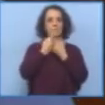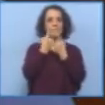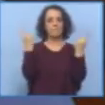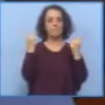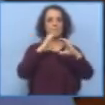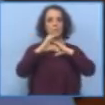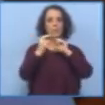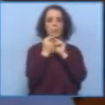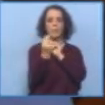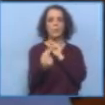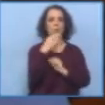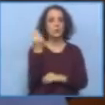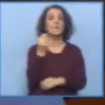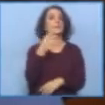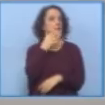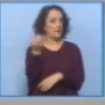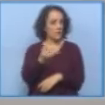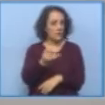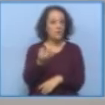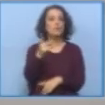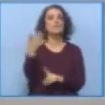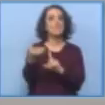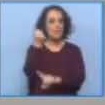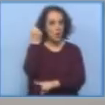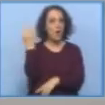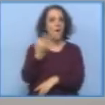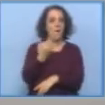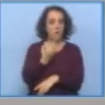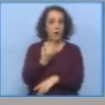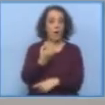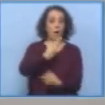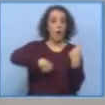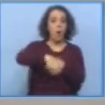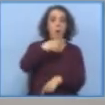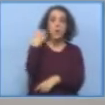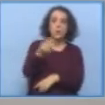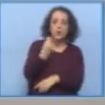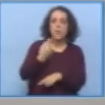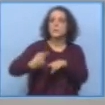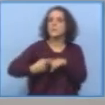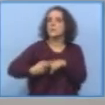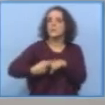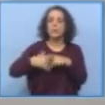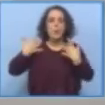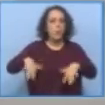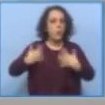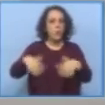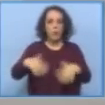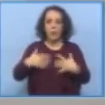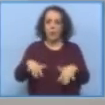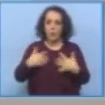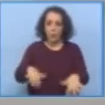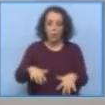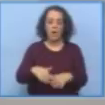Pois estava, e conseguiu fazê-lo, e os jovens aderiram de uma maneira extraordinária e,